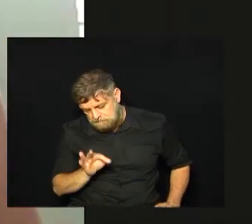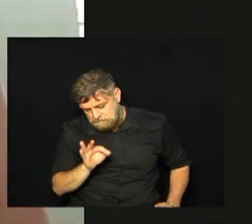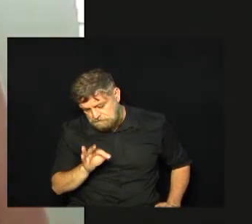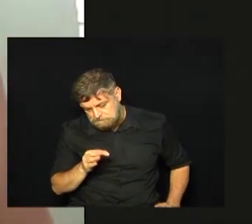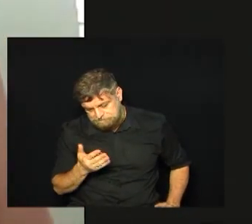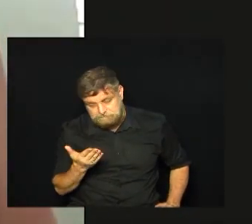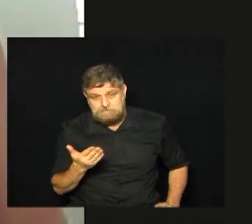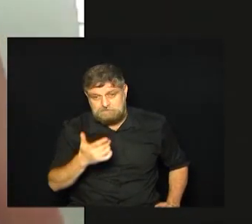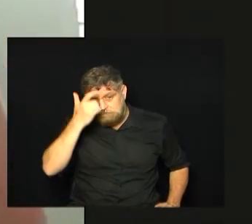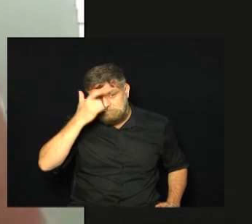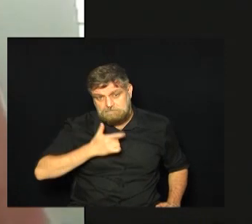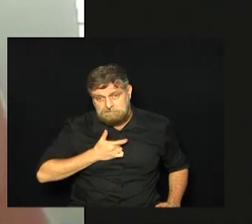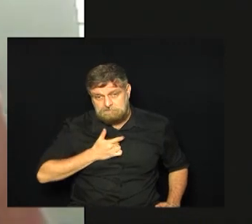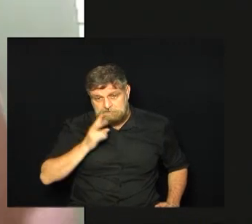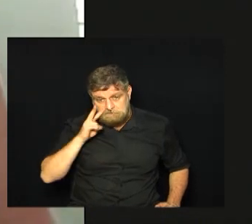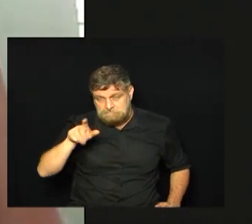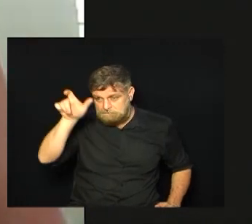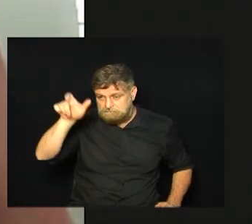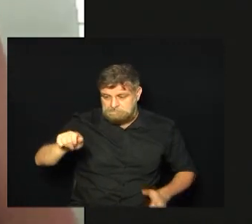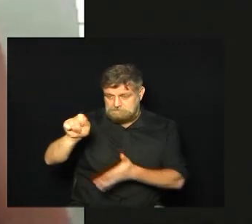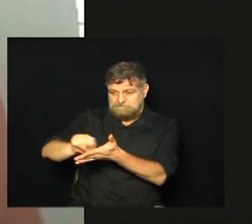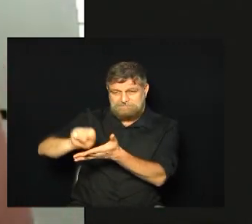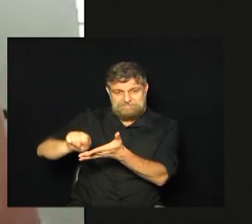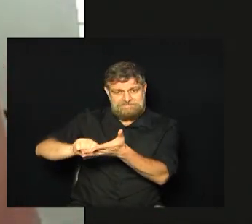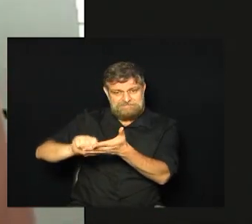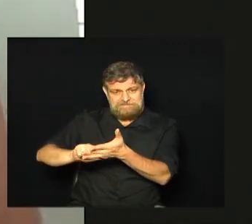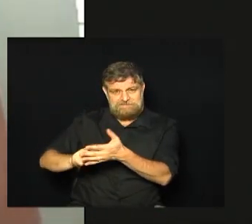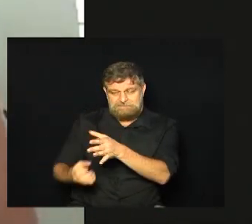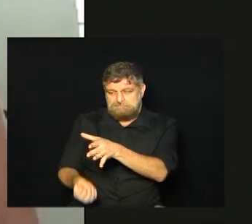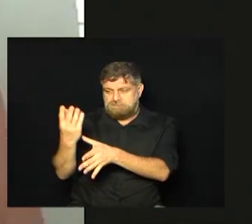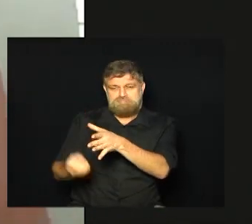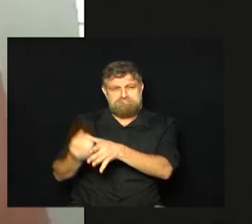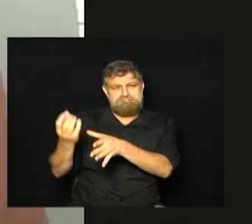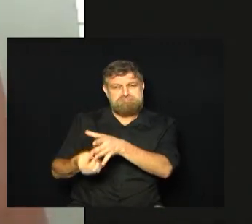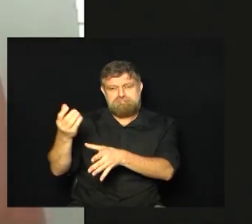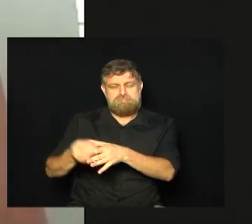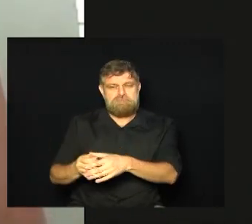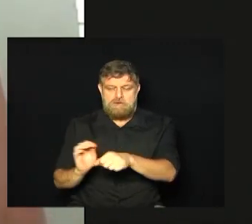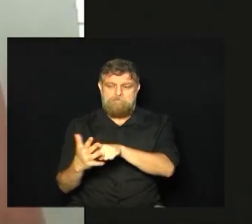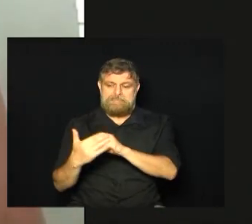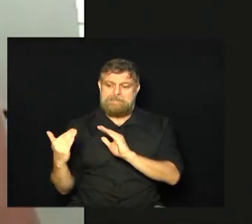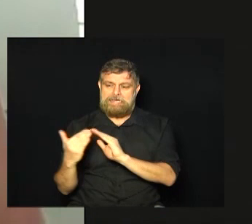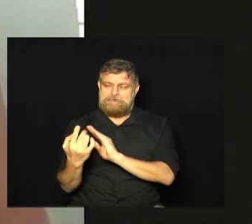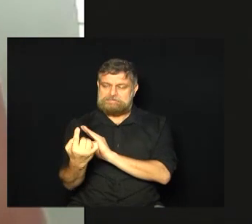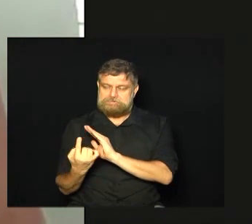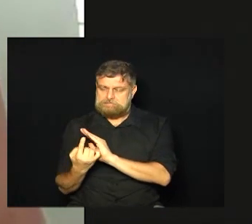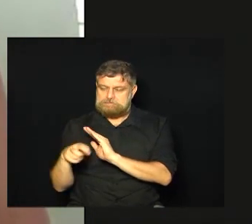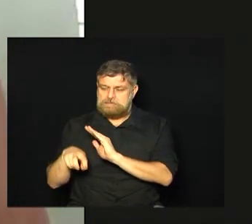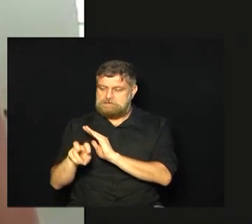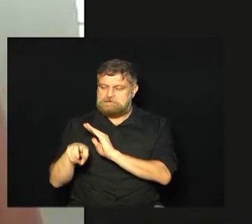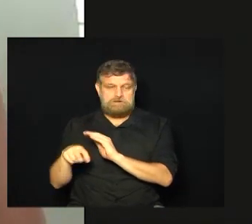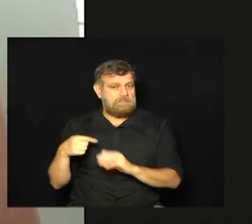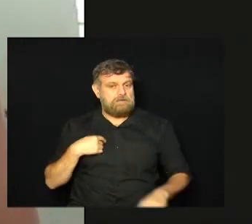Olha, eu vejo muitos escritores falando que produziram mais durante a pandemia porque ficaram em casa. Isso